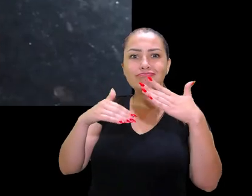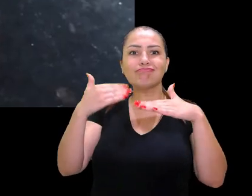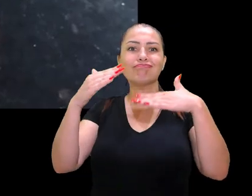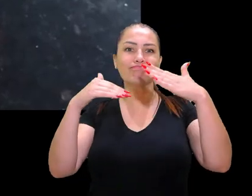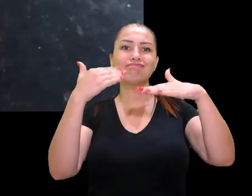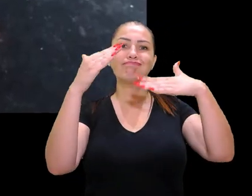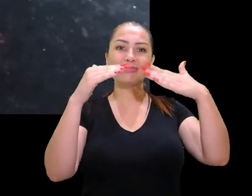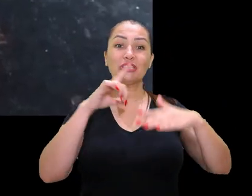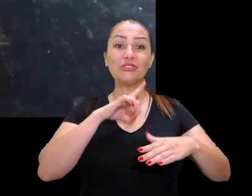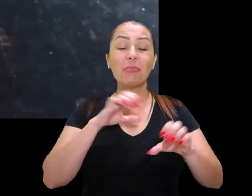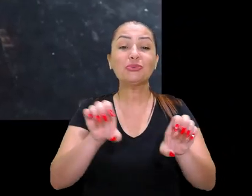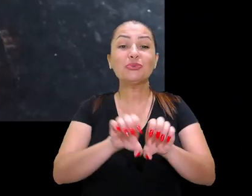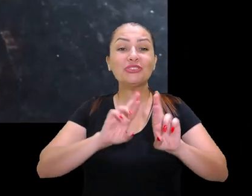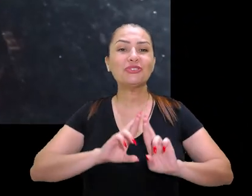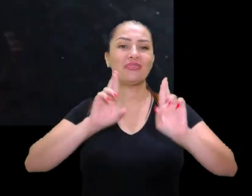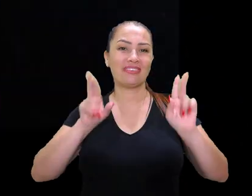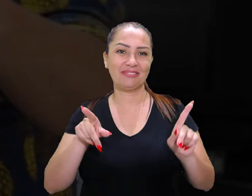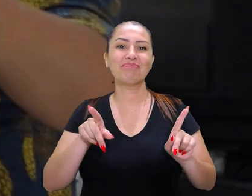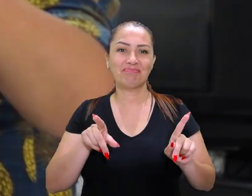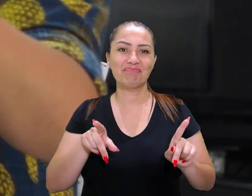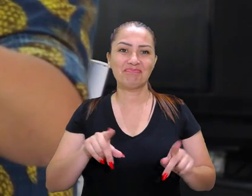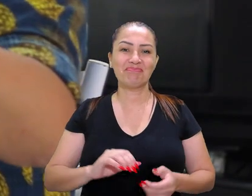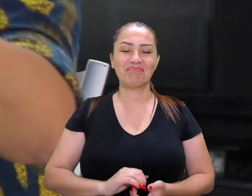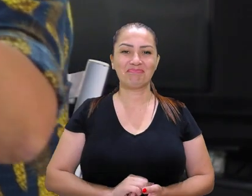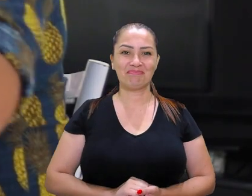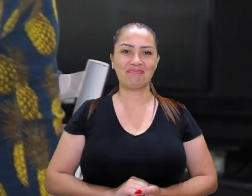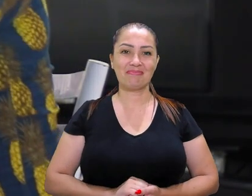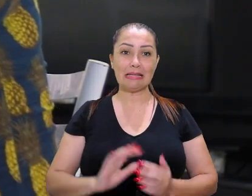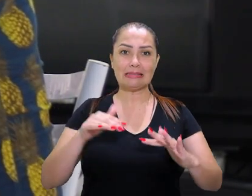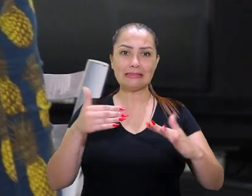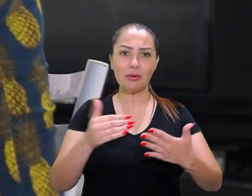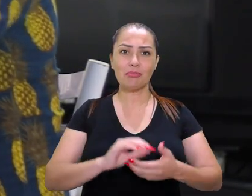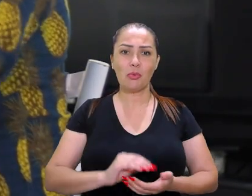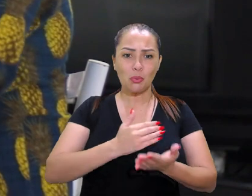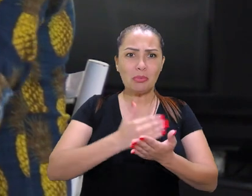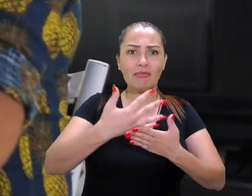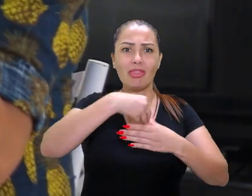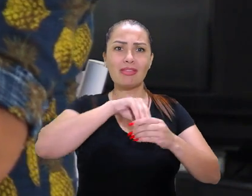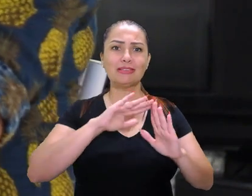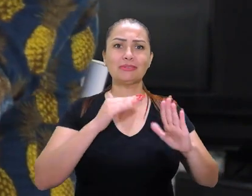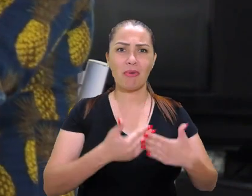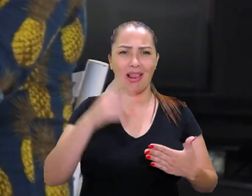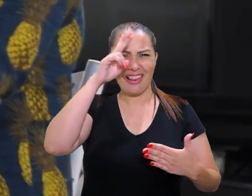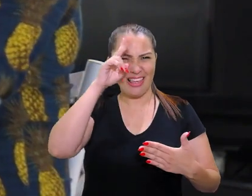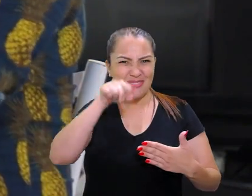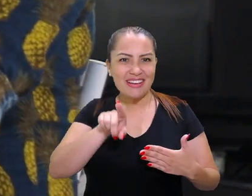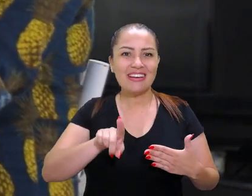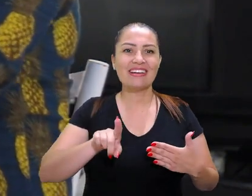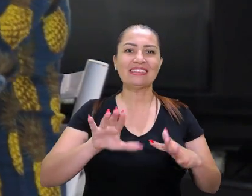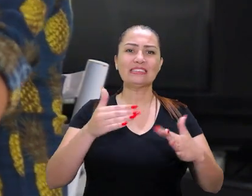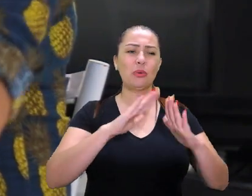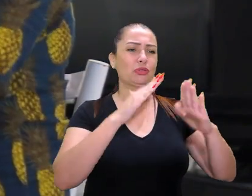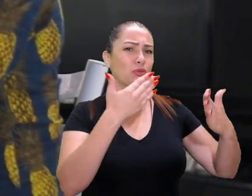uma estrutura diferente, né? Nossa, e aquilo quando ia para as escolas, lembra? A gente foi em escola